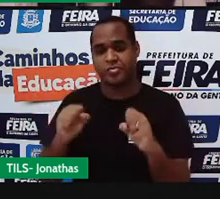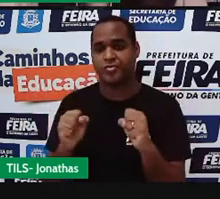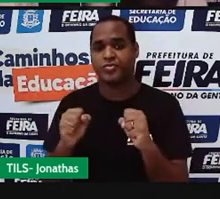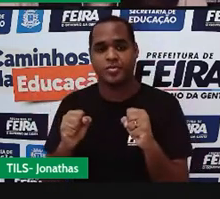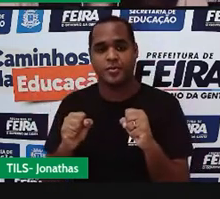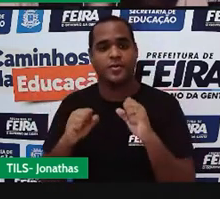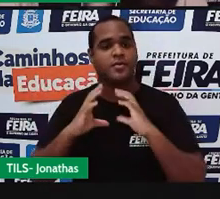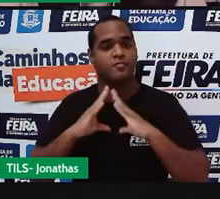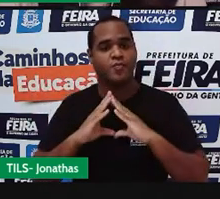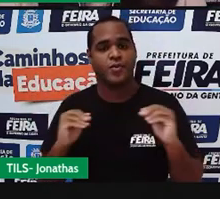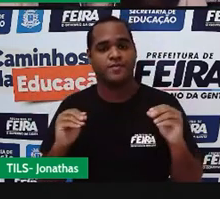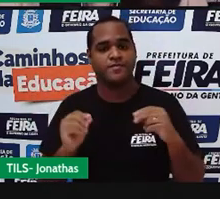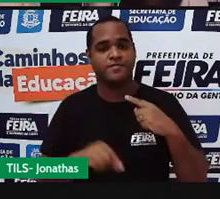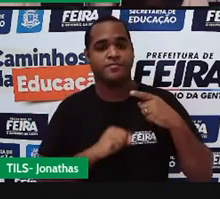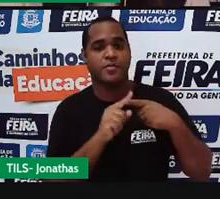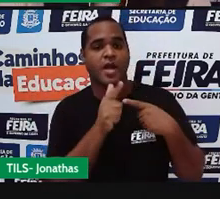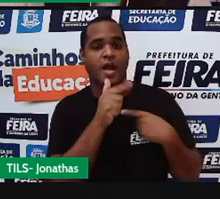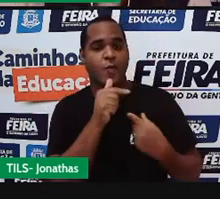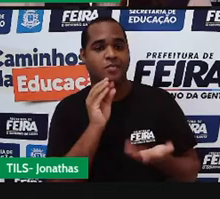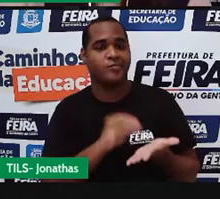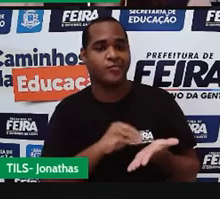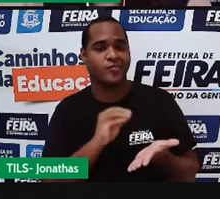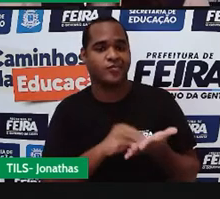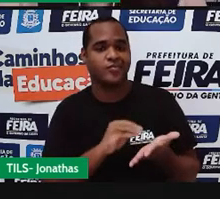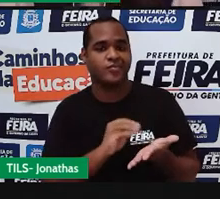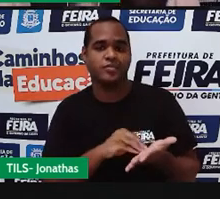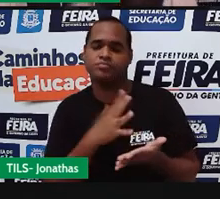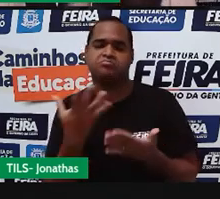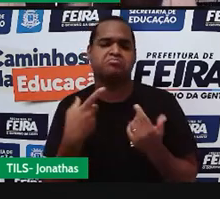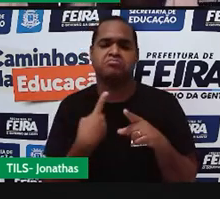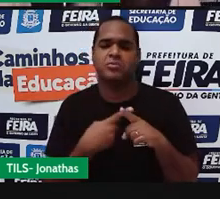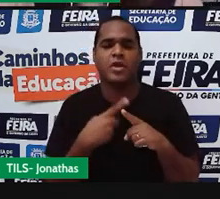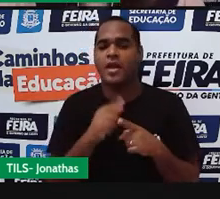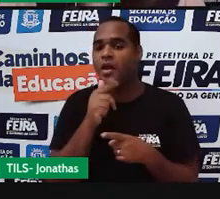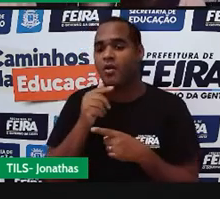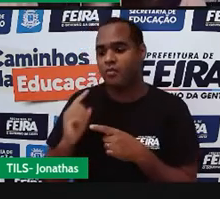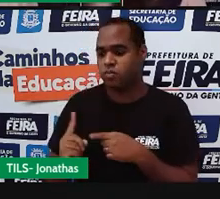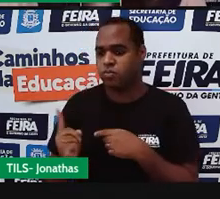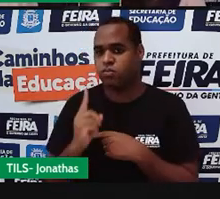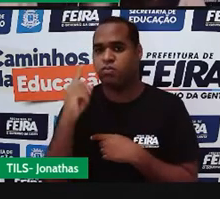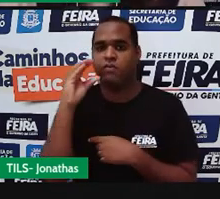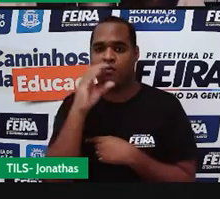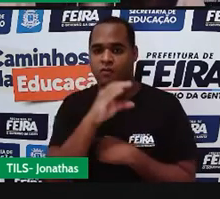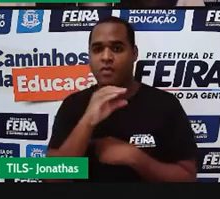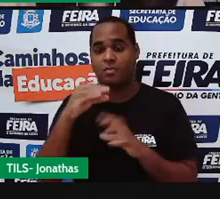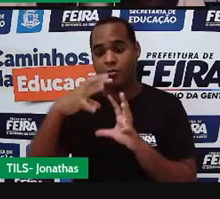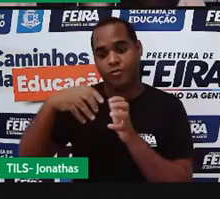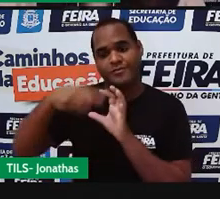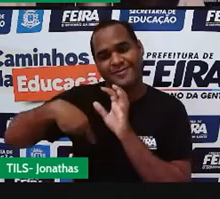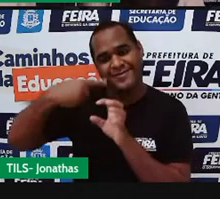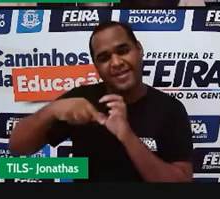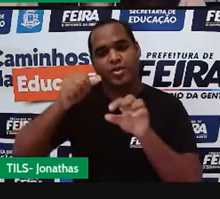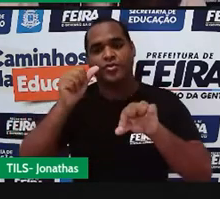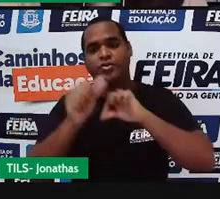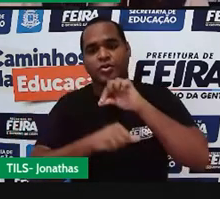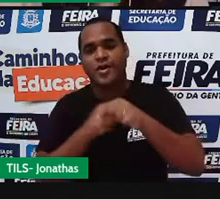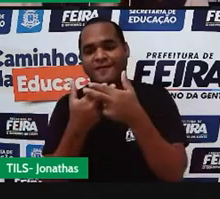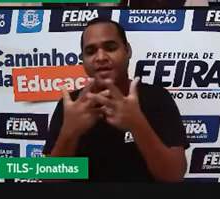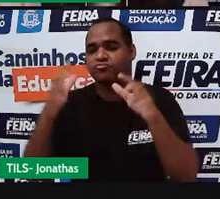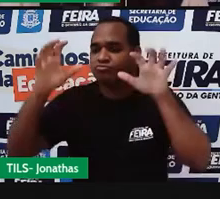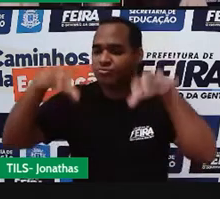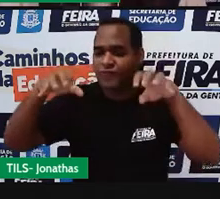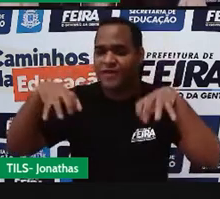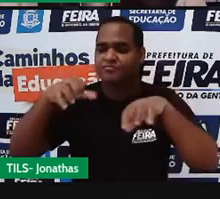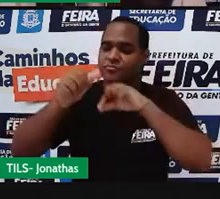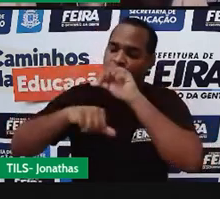desertificadas a própria escassez de água porque porque se aumento da temperatura média do planeta muda o regime